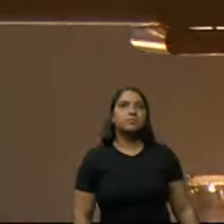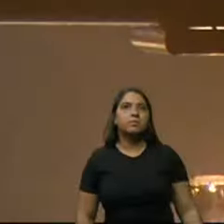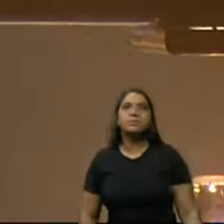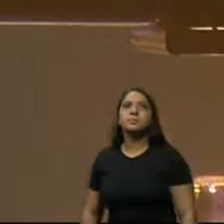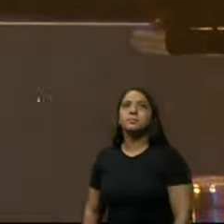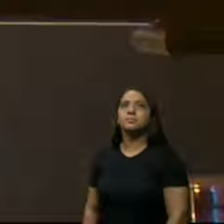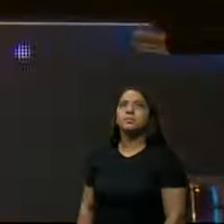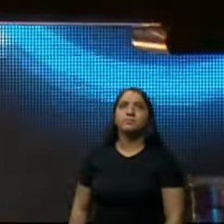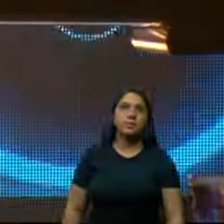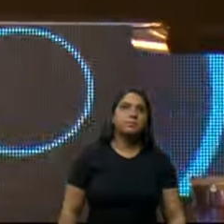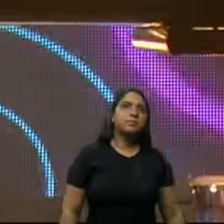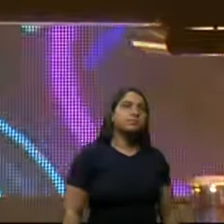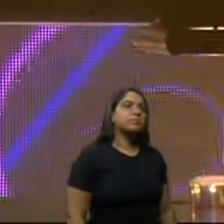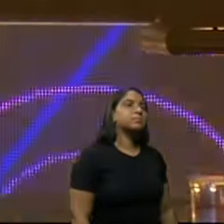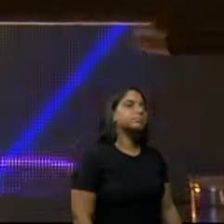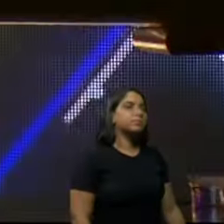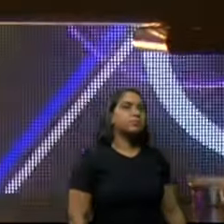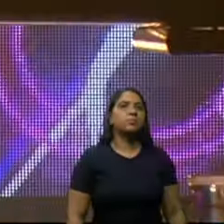E aí